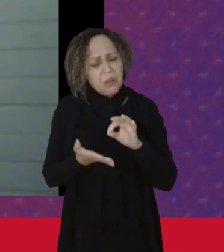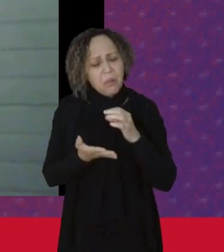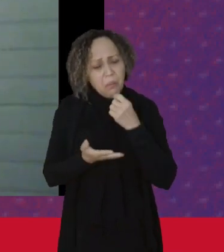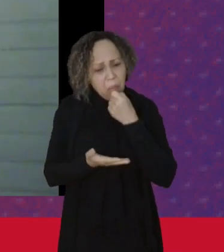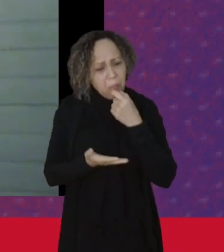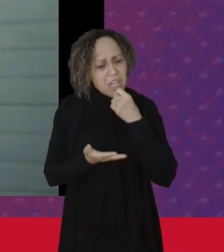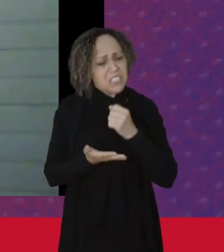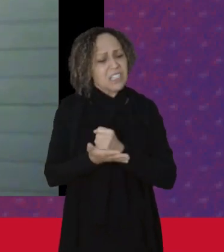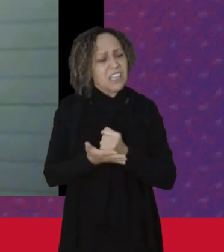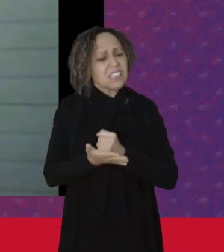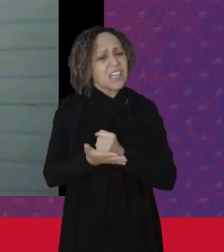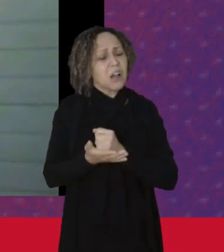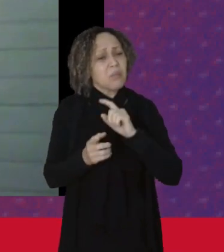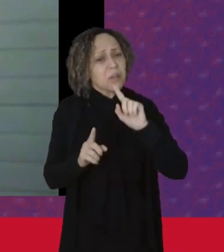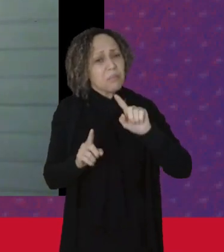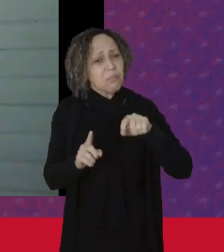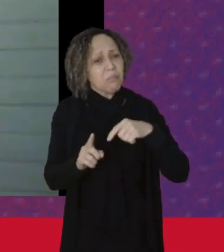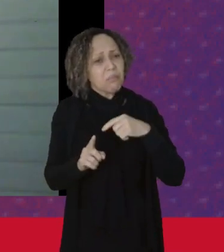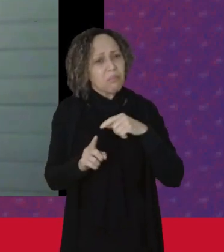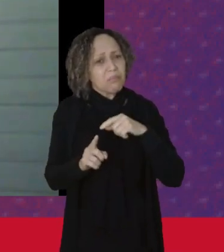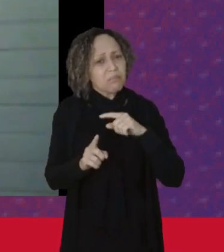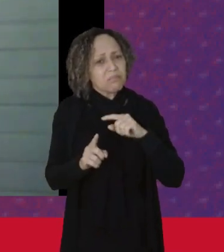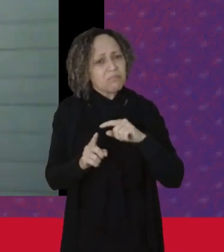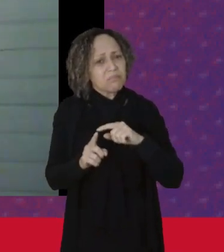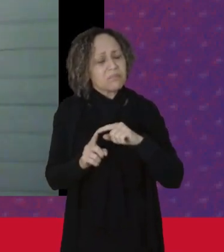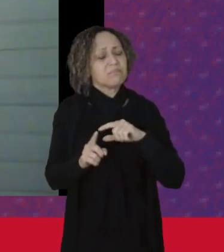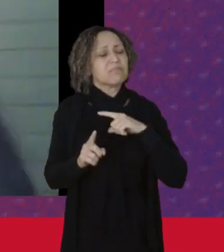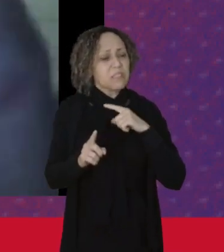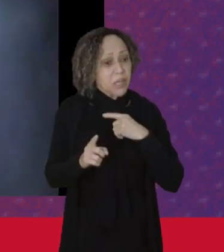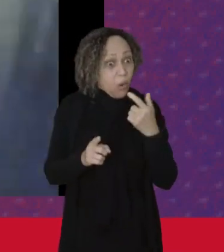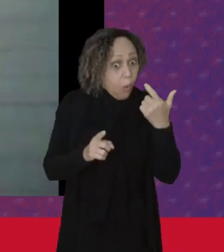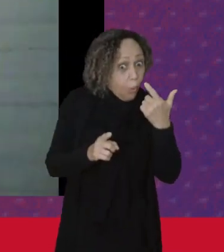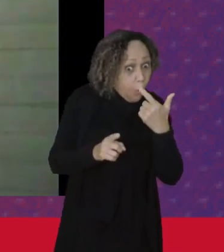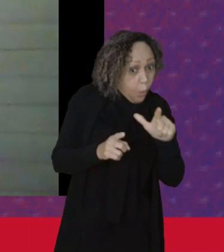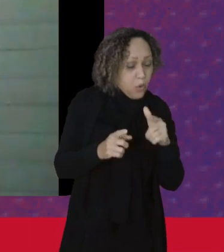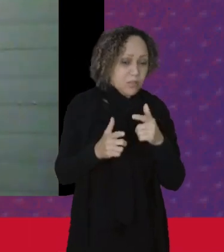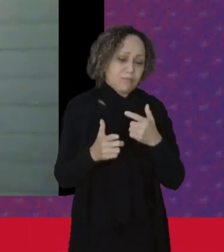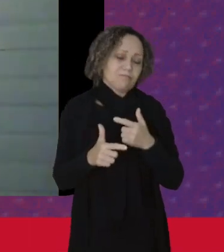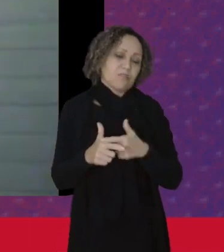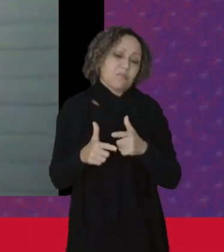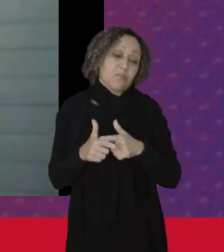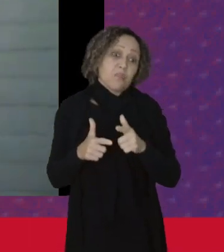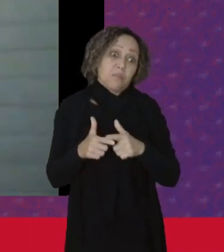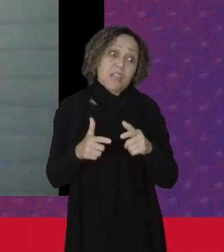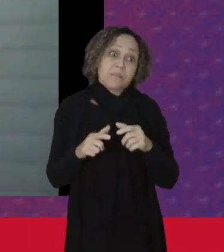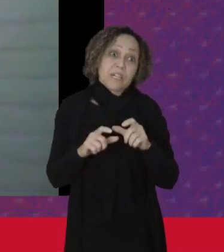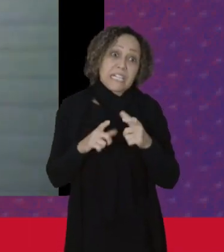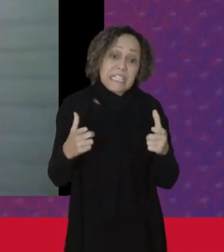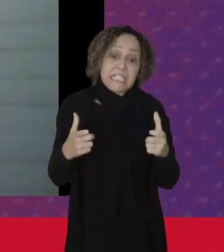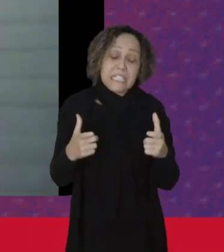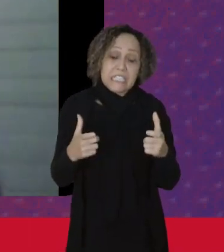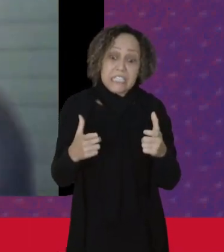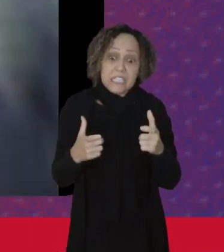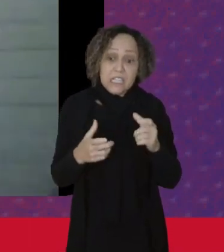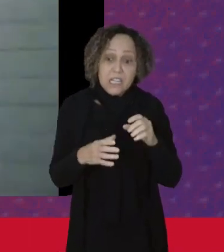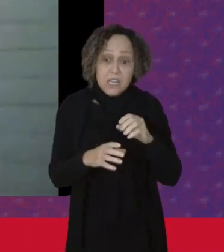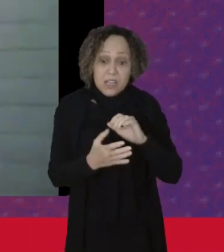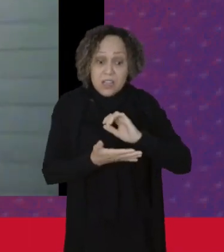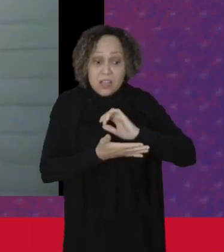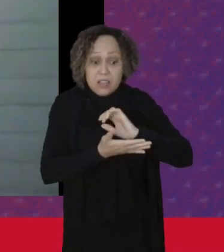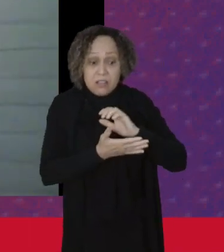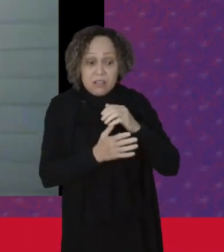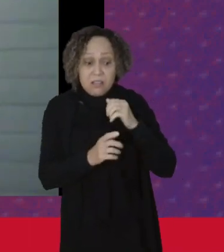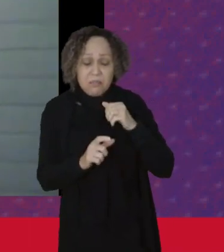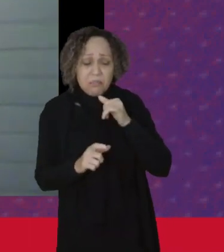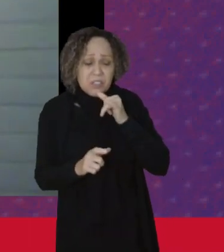nossa sociedade, que é a exclusão social, que maximiza ainda mais, né, esse próprio sofrimento que a